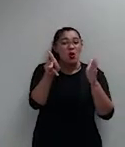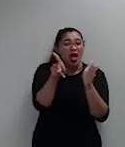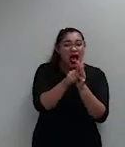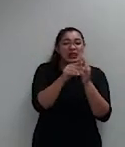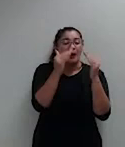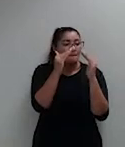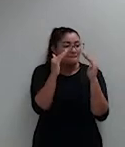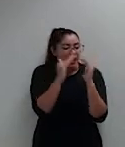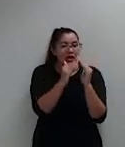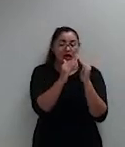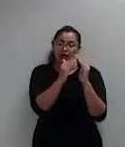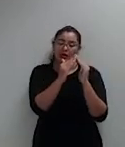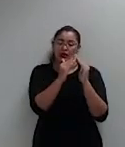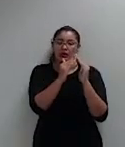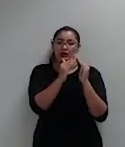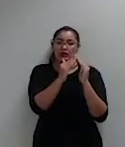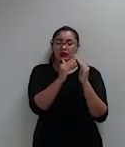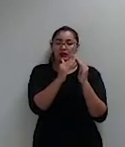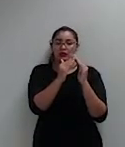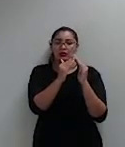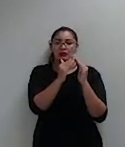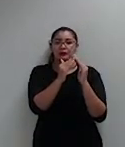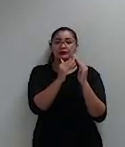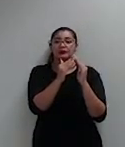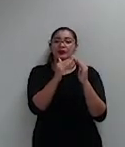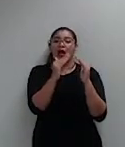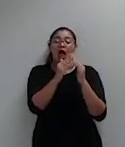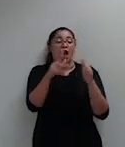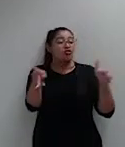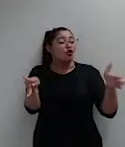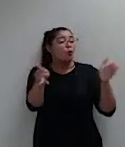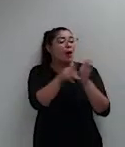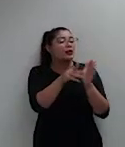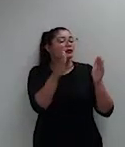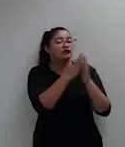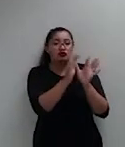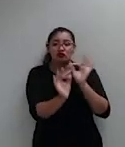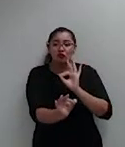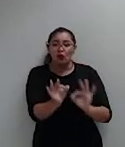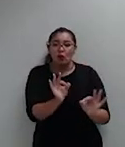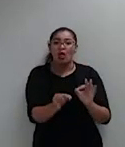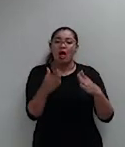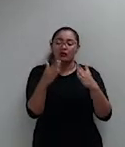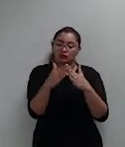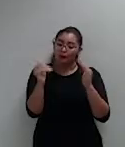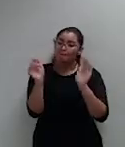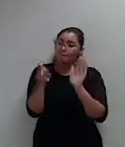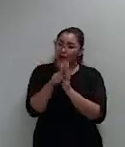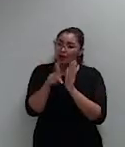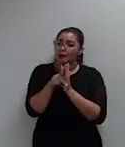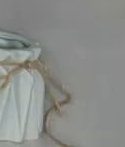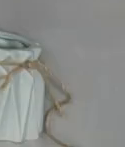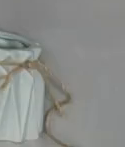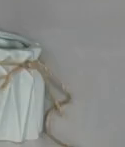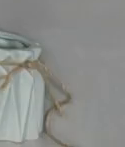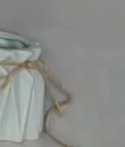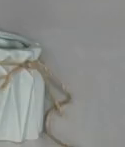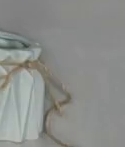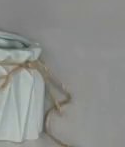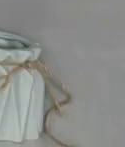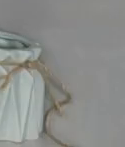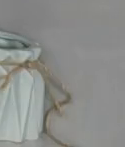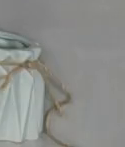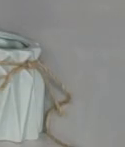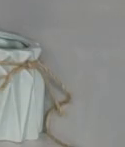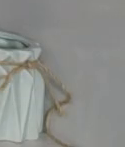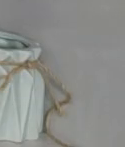expressa de destinação residencial das unidades, será impossível a utilização para atividade de hospedagem remunerada. Com a decisão,